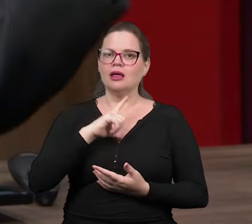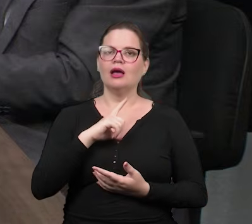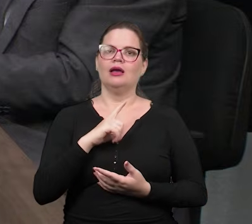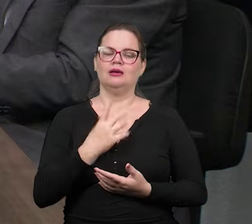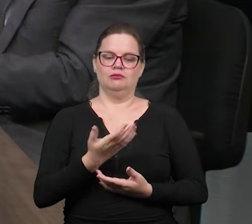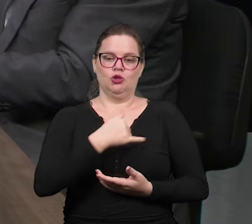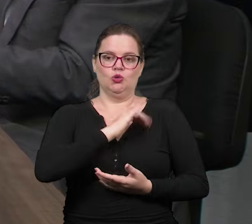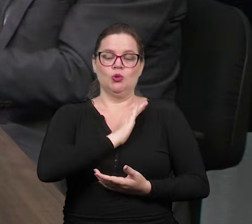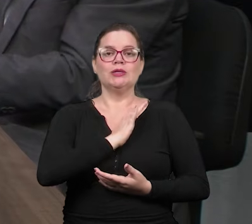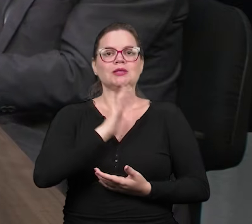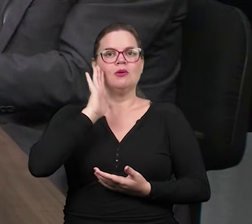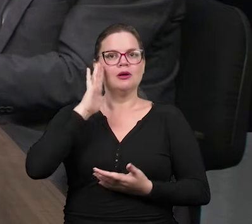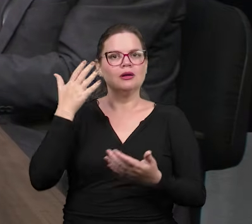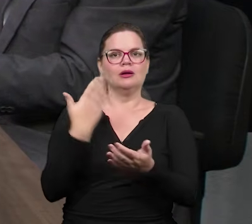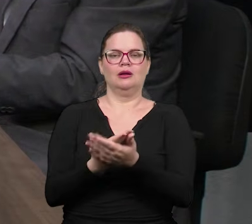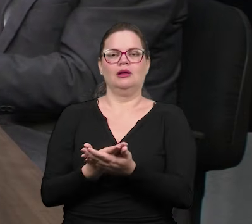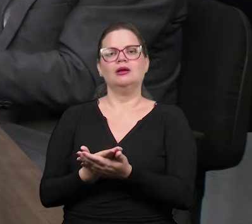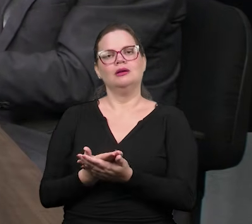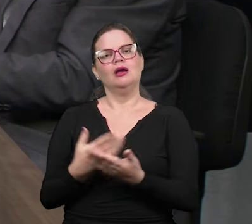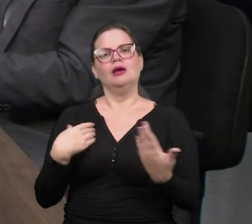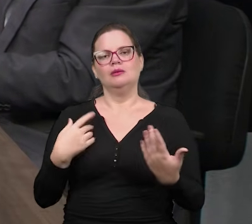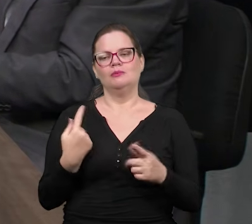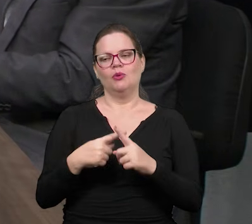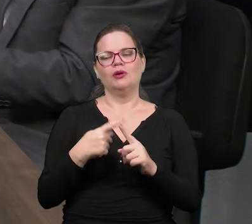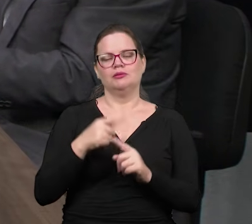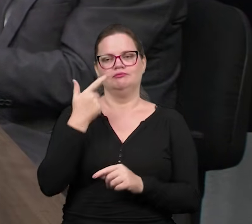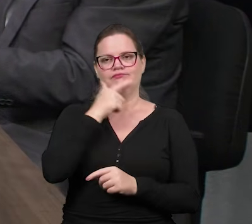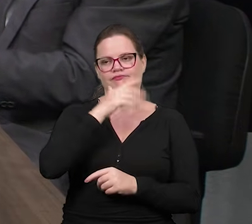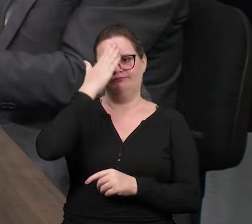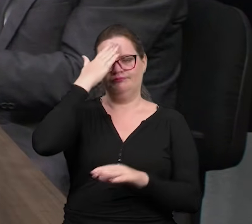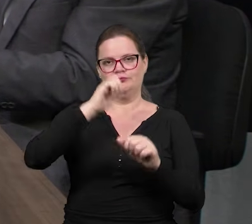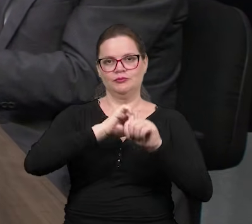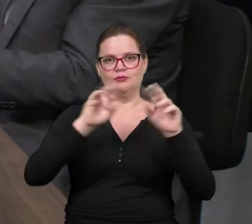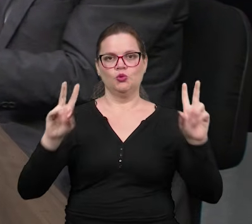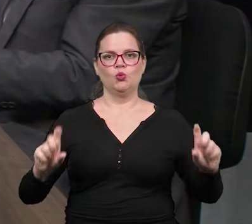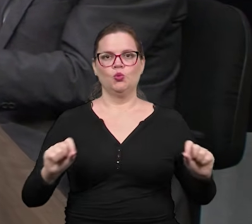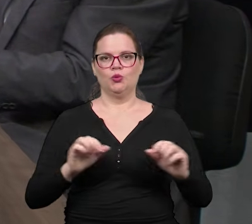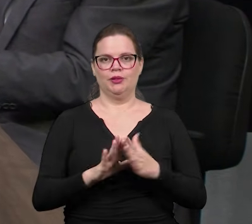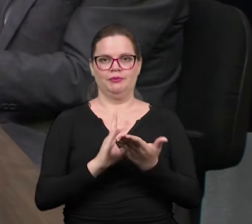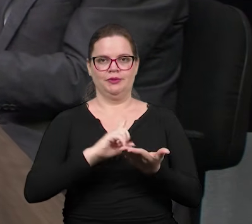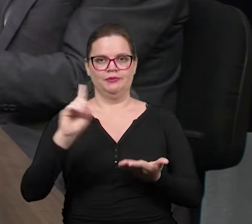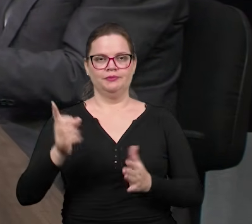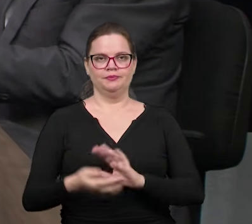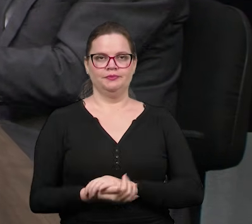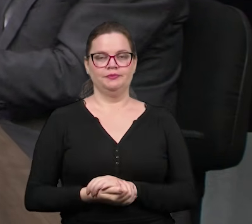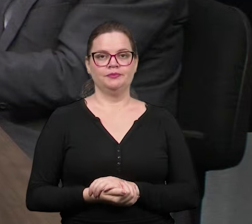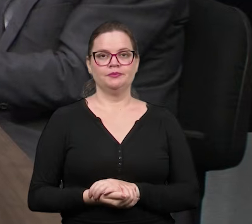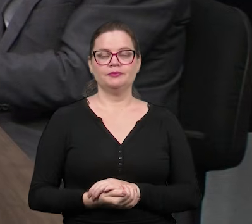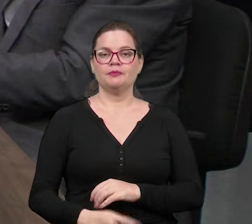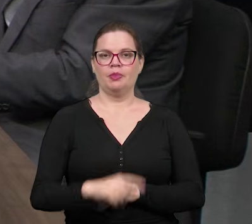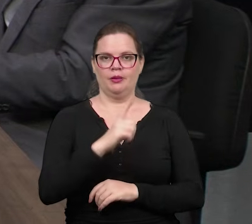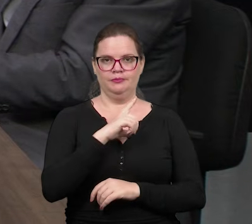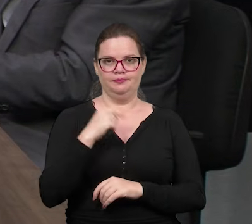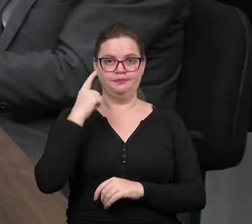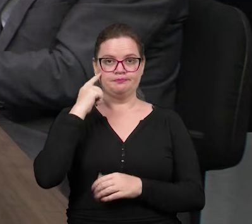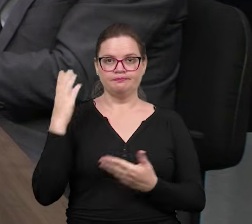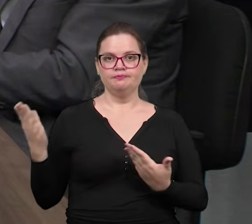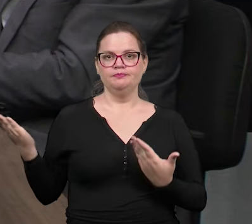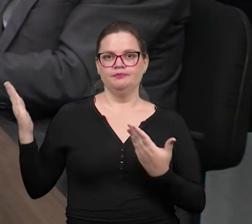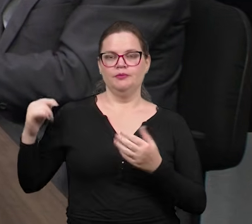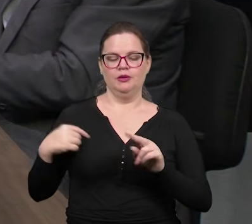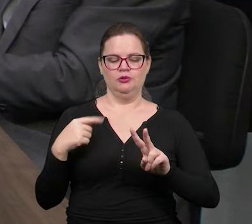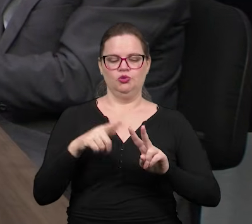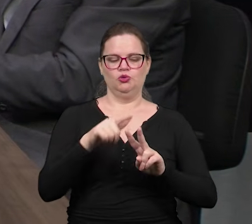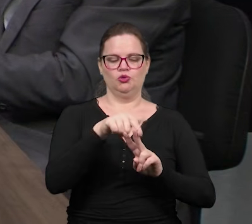E aqui nós temos outra característica, né, pastor? A fé tem Cristo como seu fundamento. Aí nós trouxemos 2 textos que falam que ninguém pode